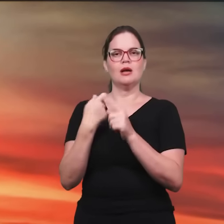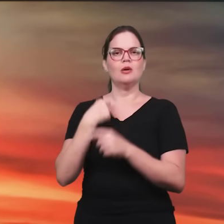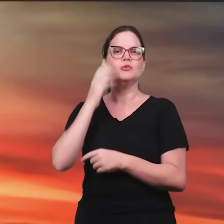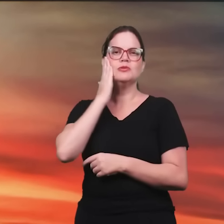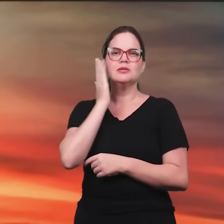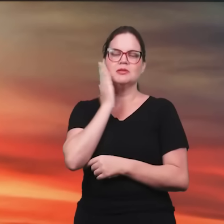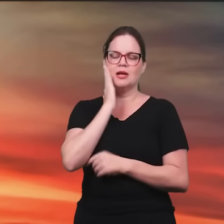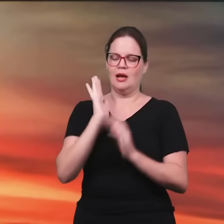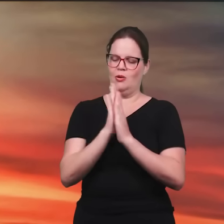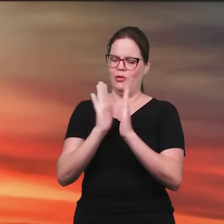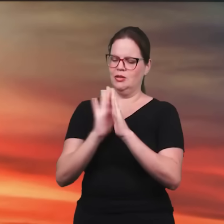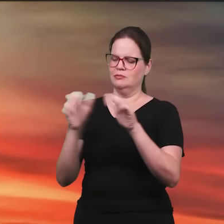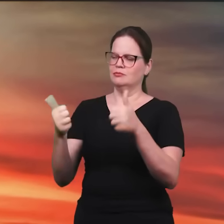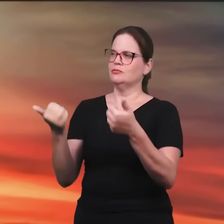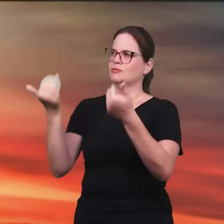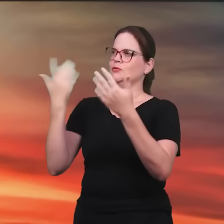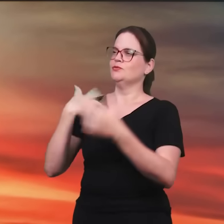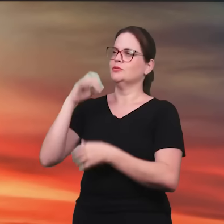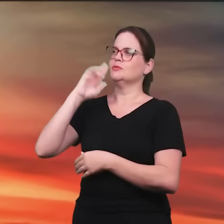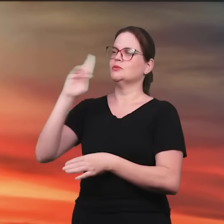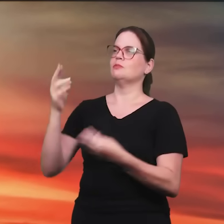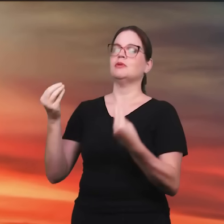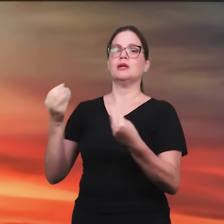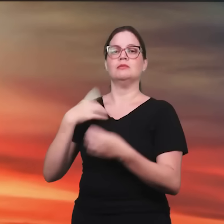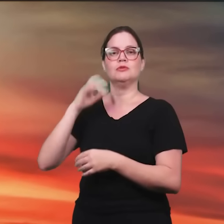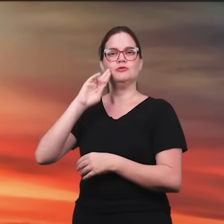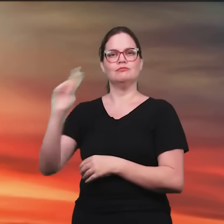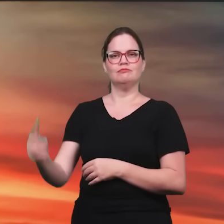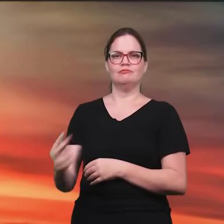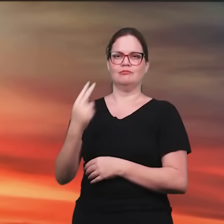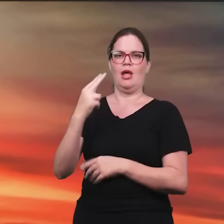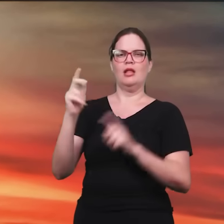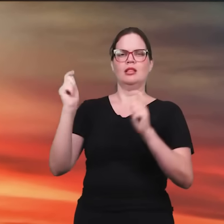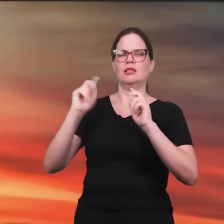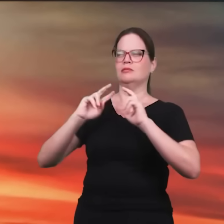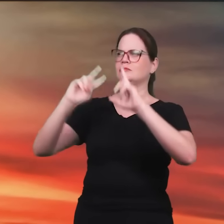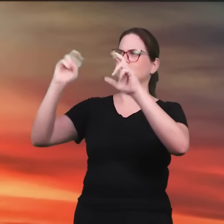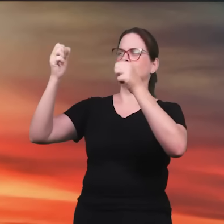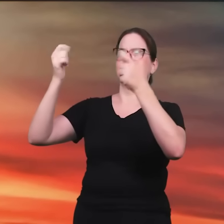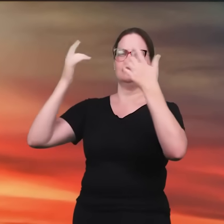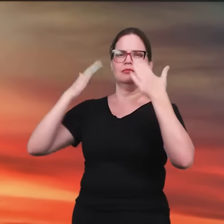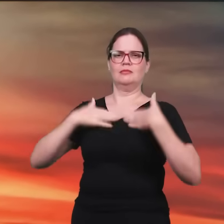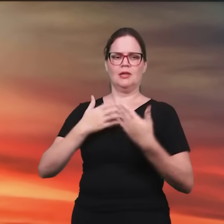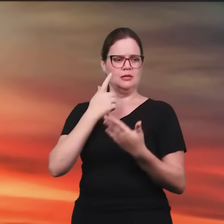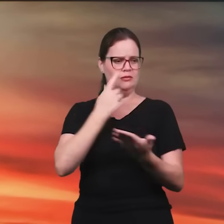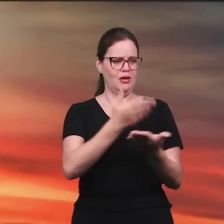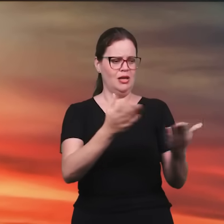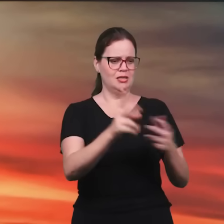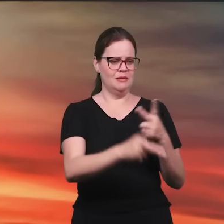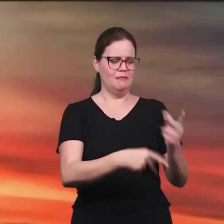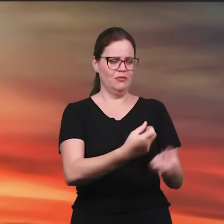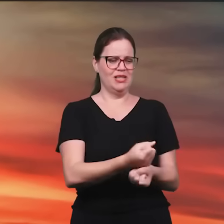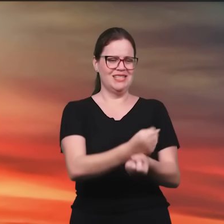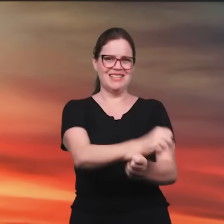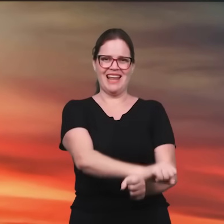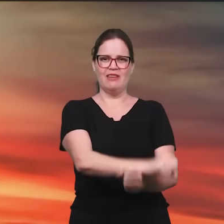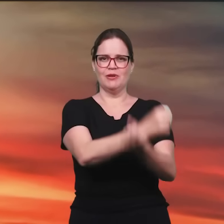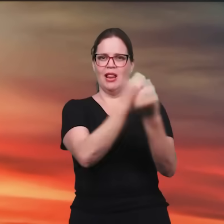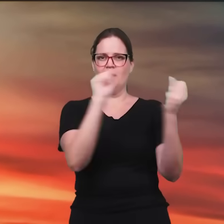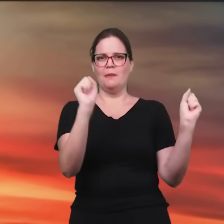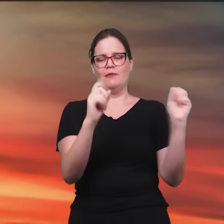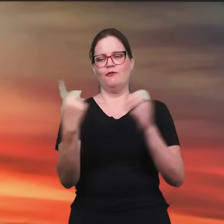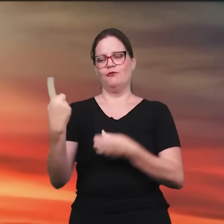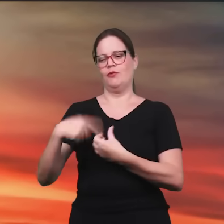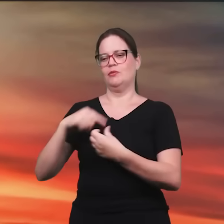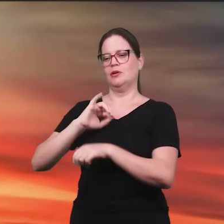eu coloco diante de ti para que o Senhor possa atender. E esse povo que está aqui cativo hoje possa